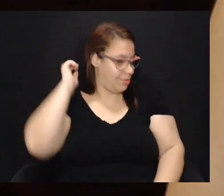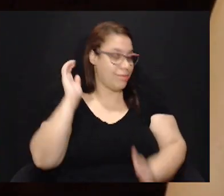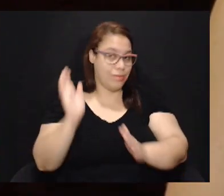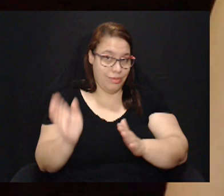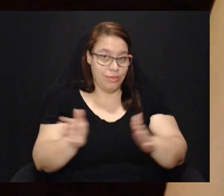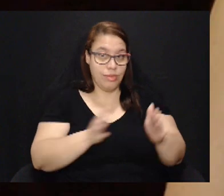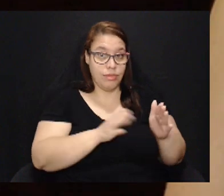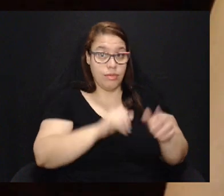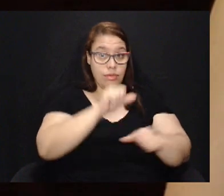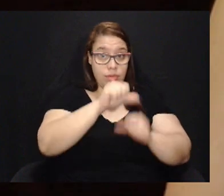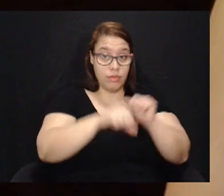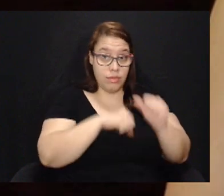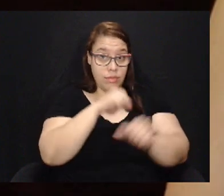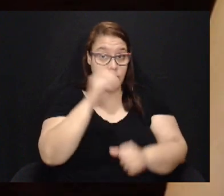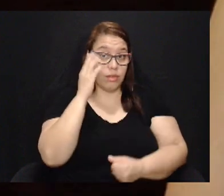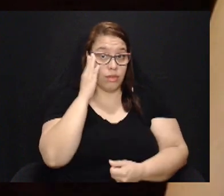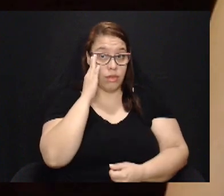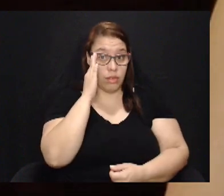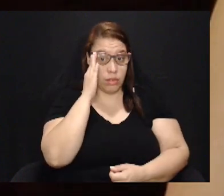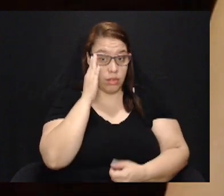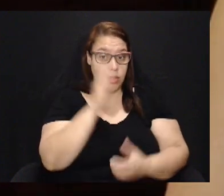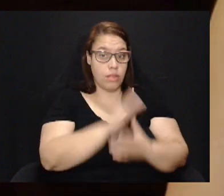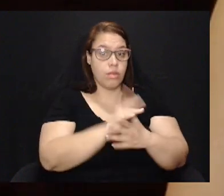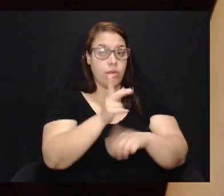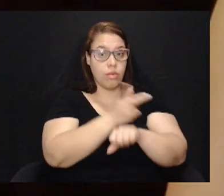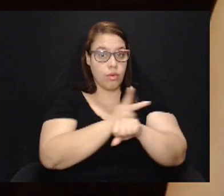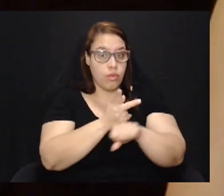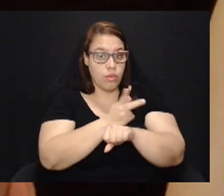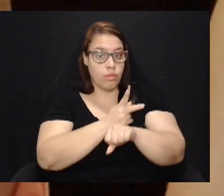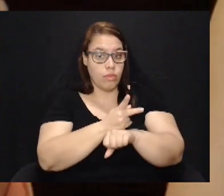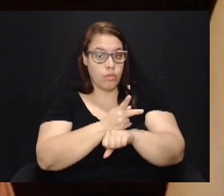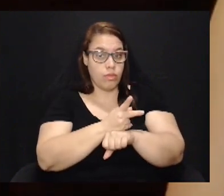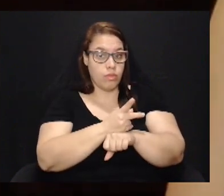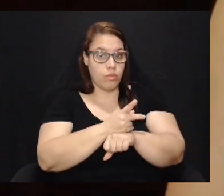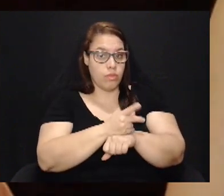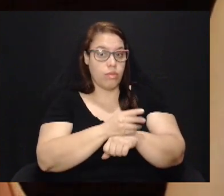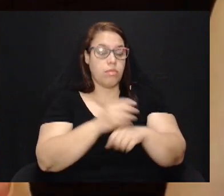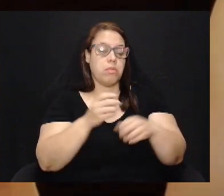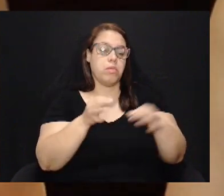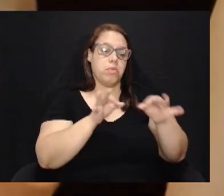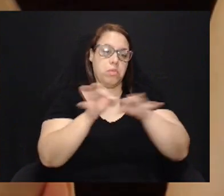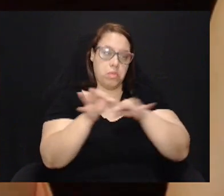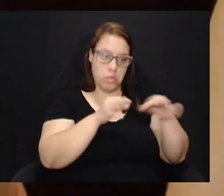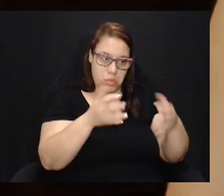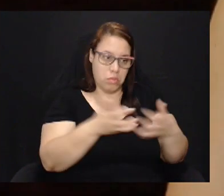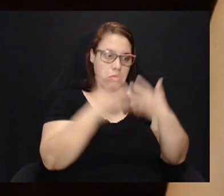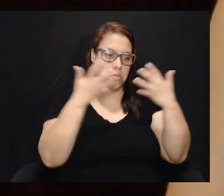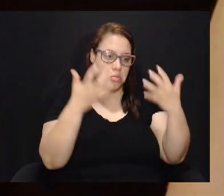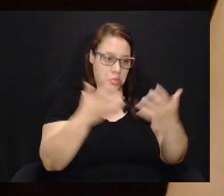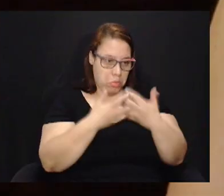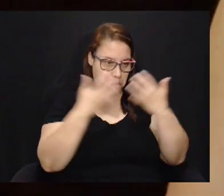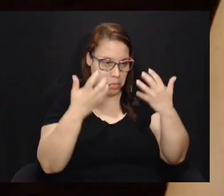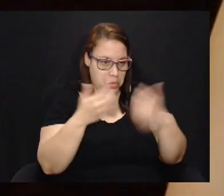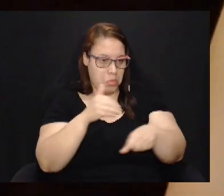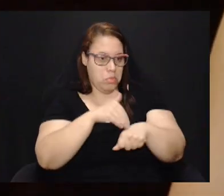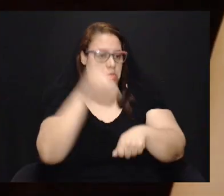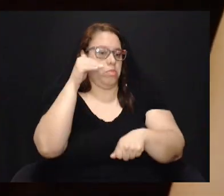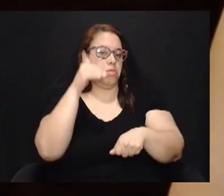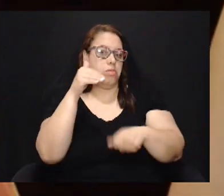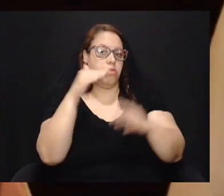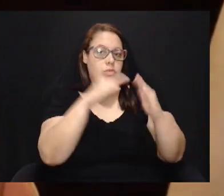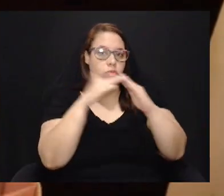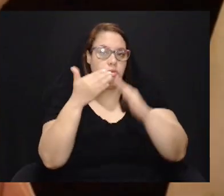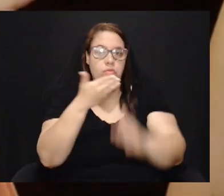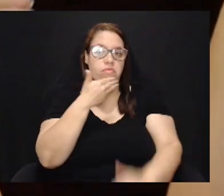transformação. Essa busca, aí você começa a cozinhar, a buscar os alimentos, trazer para sua casa, melhora a questão